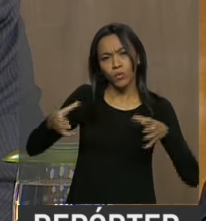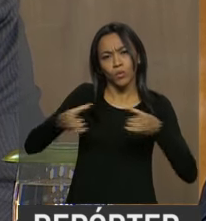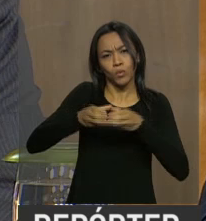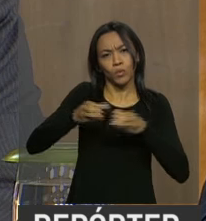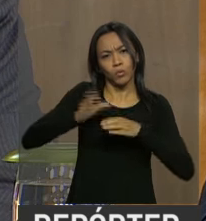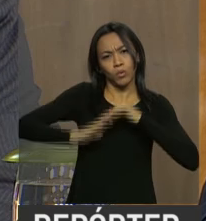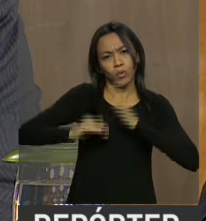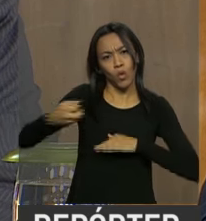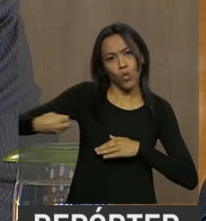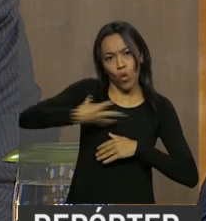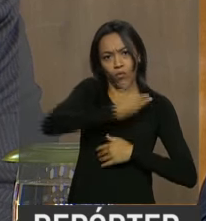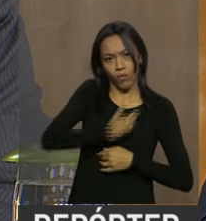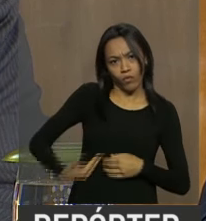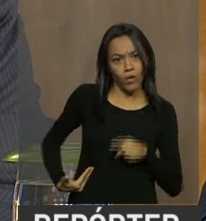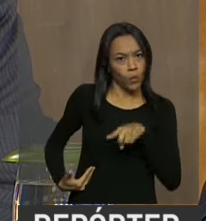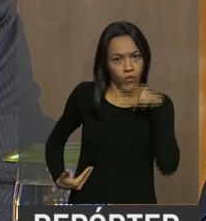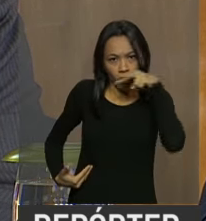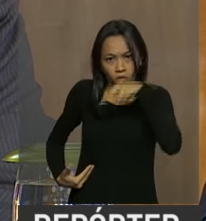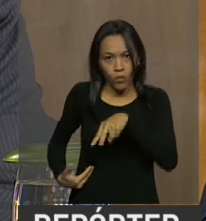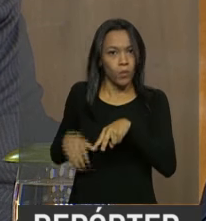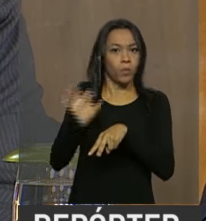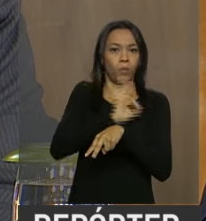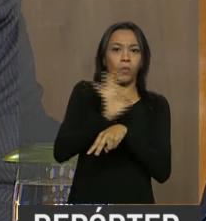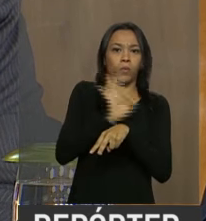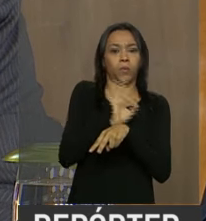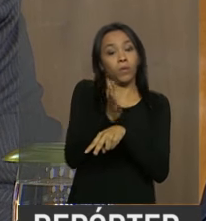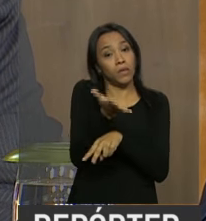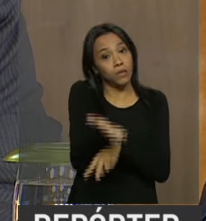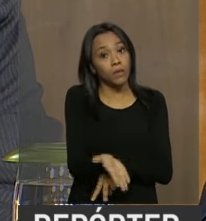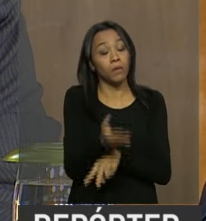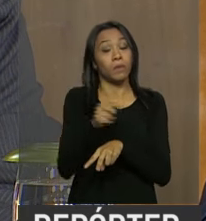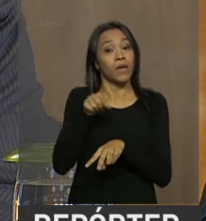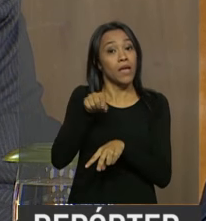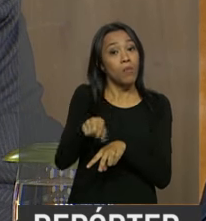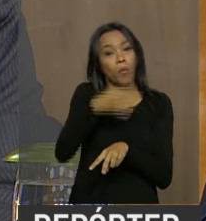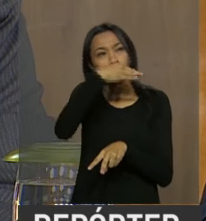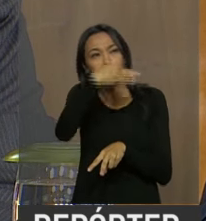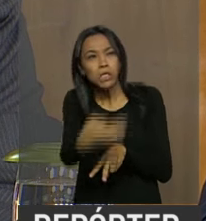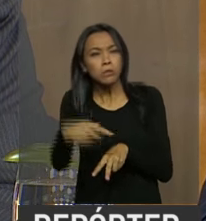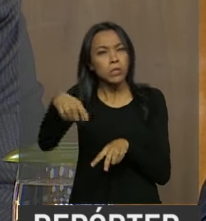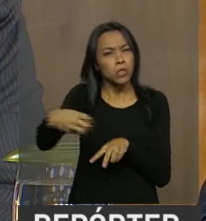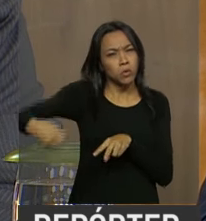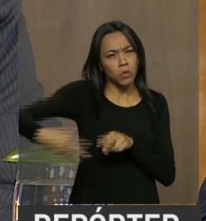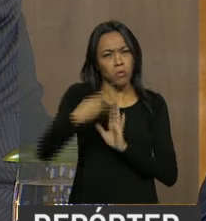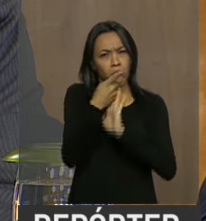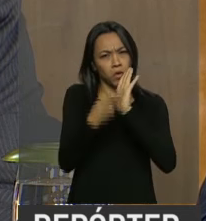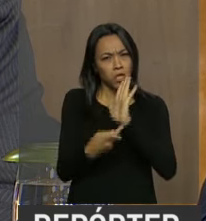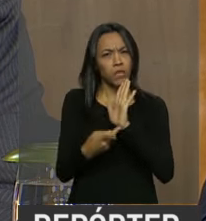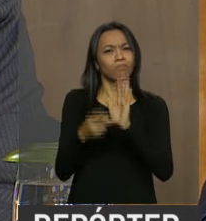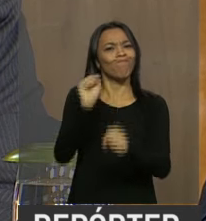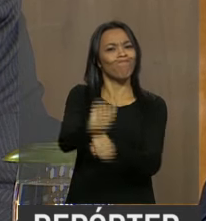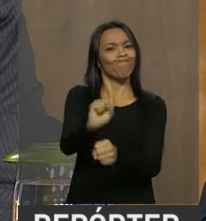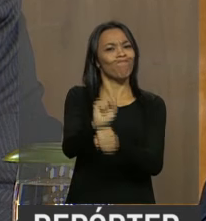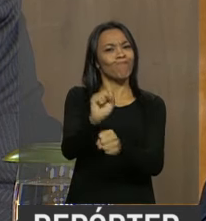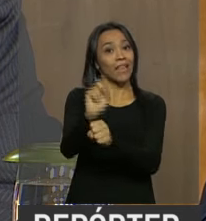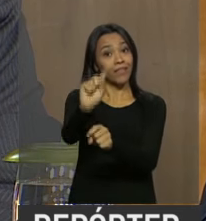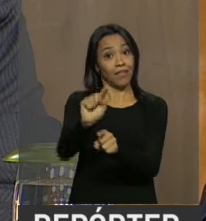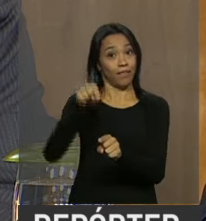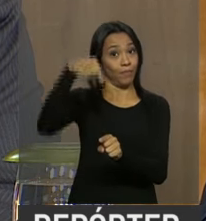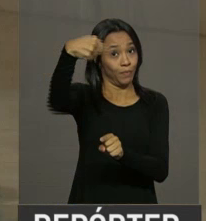equipe econômica do governo. Portanto, uma posição sobre esses novos projetos será dado